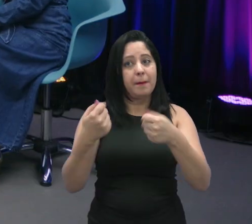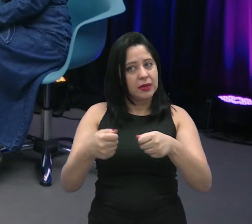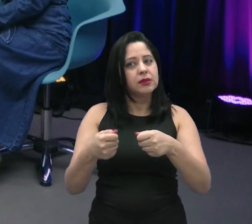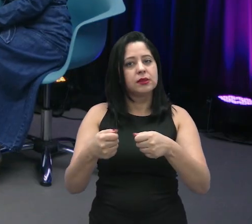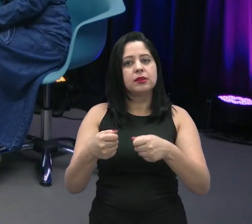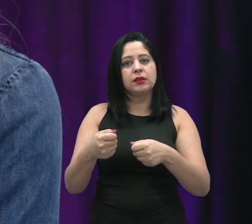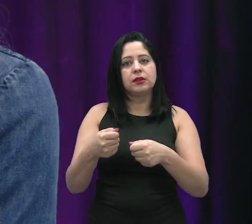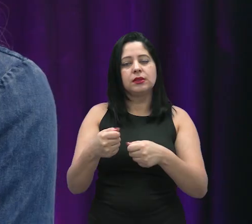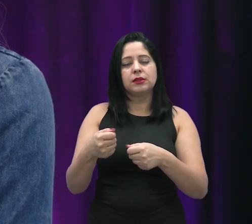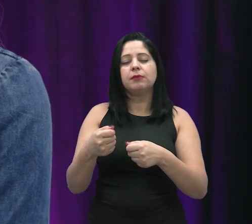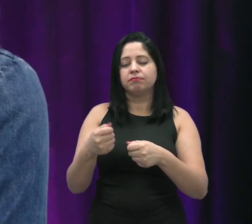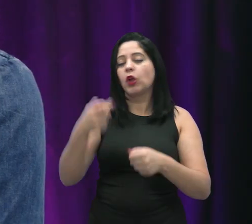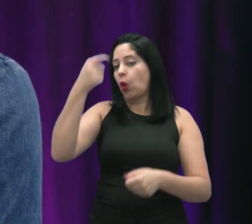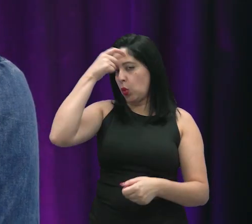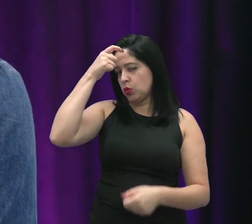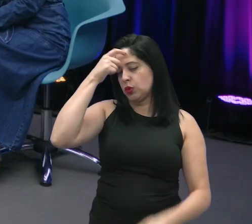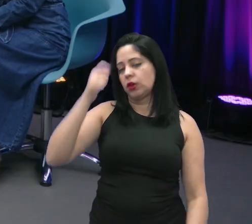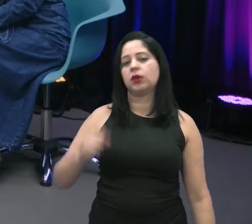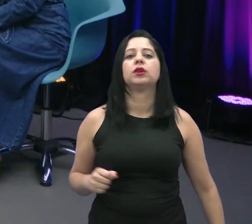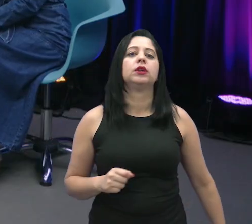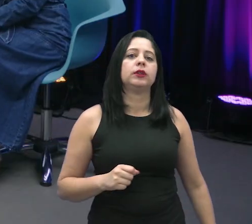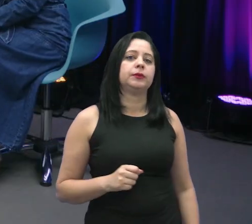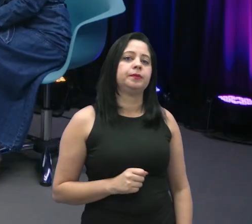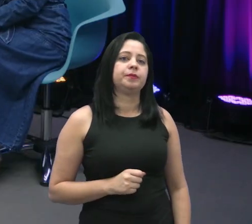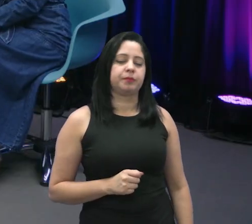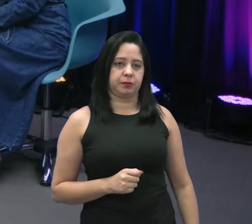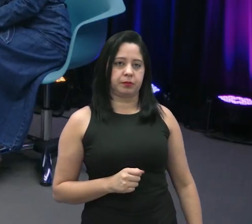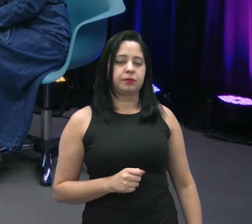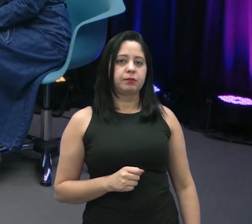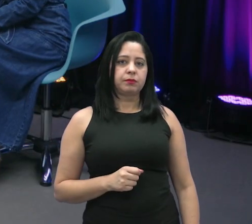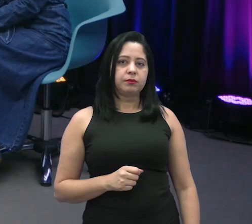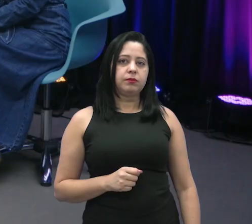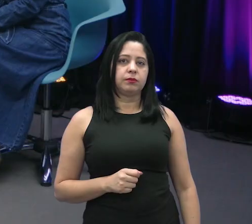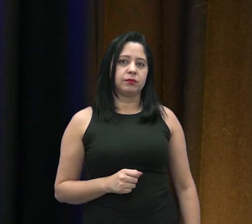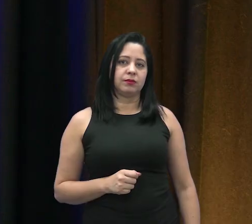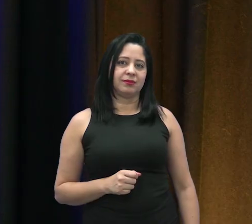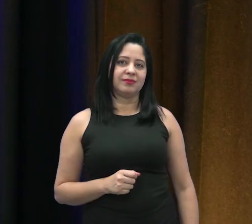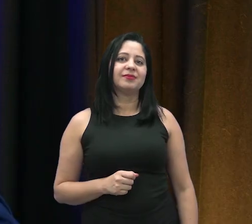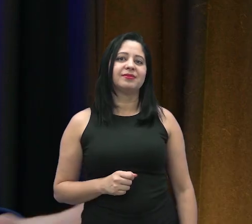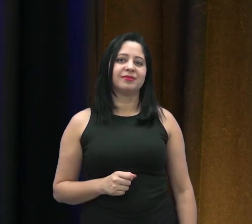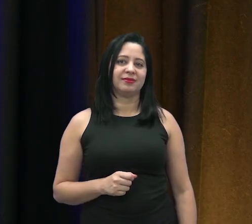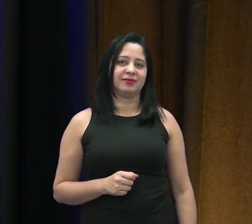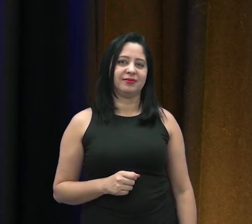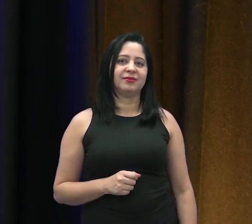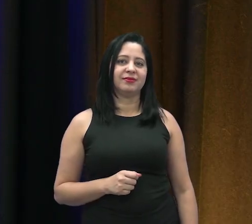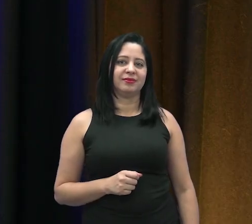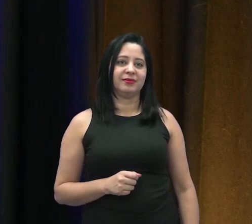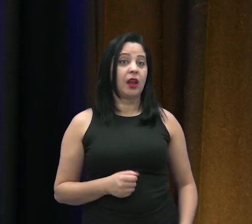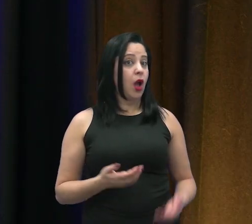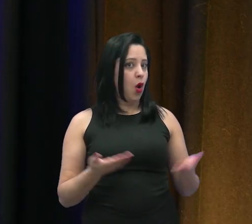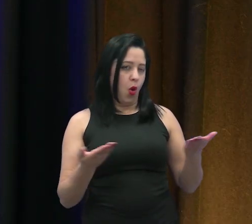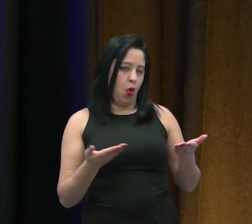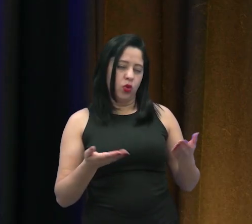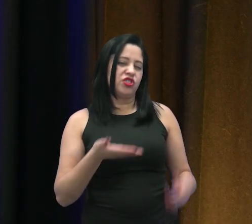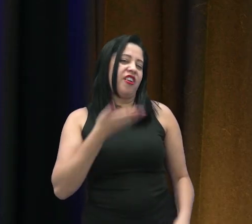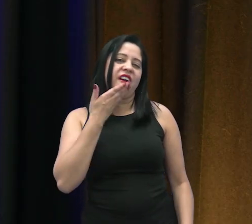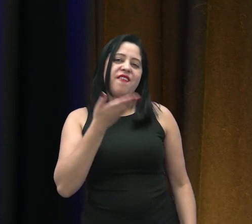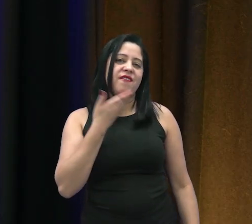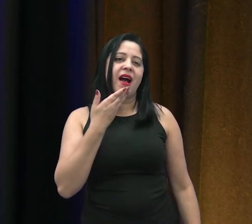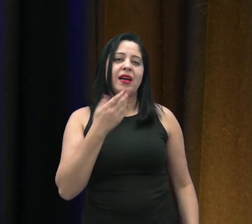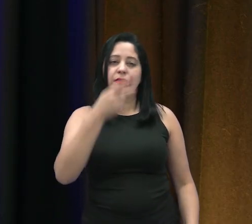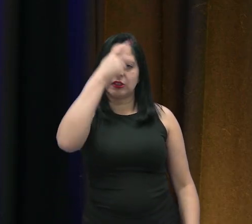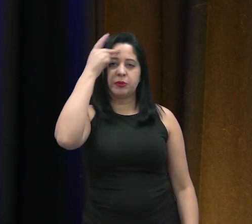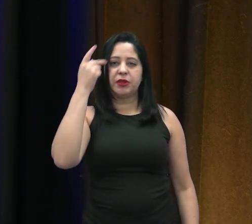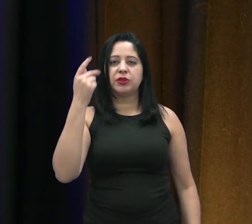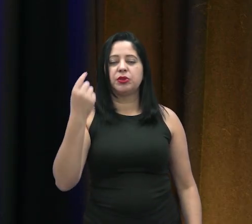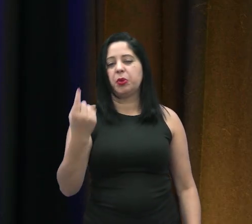que eu faço parte desse processo. Assim, a gente hoje, né, com a modernidade, hoje a pessoa chega muito fácil em vereador, né? Mas para nos